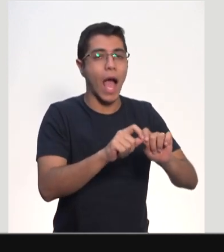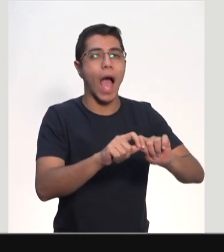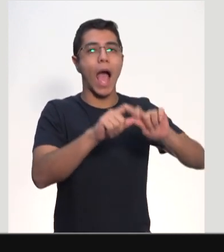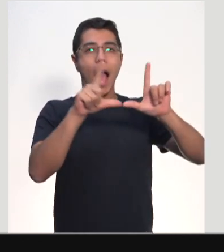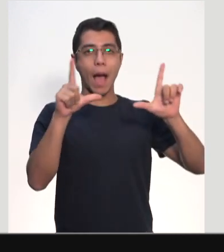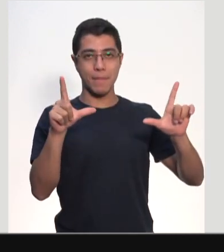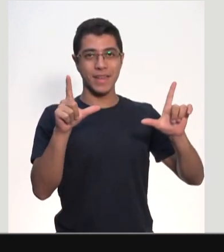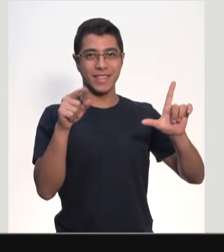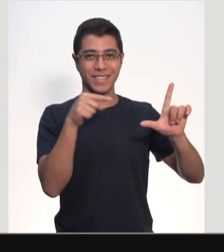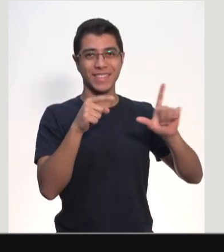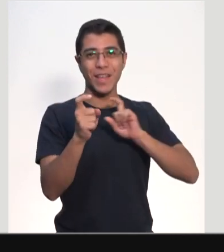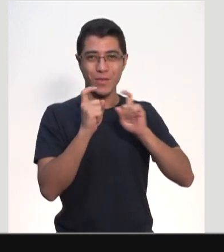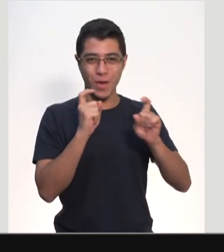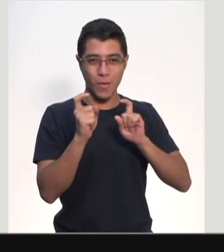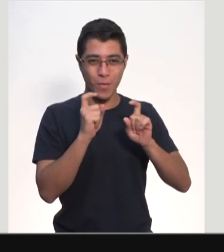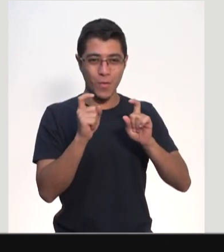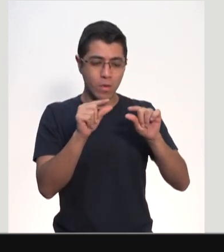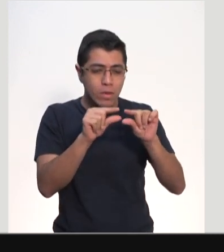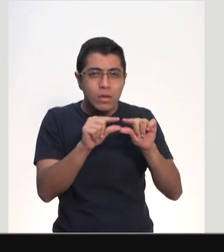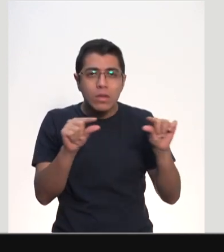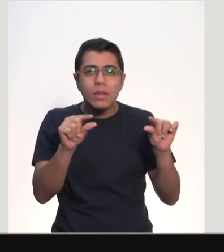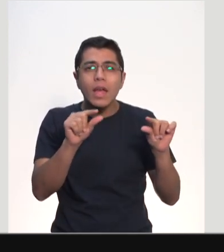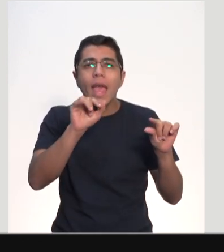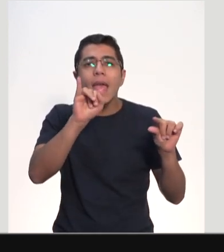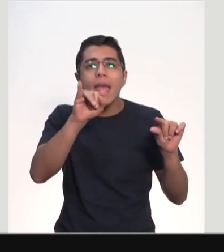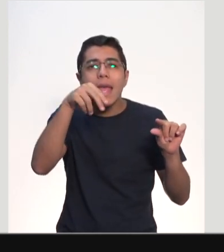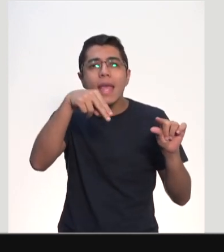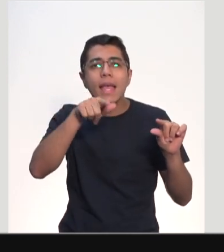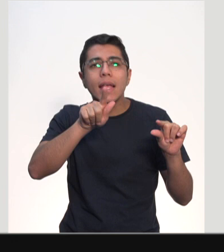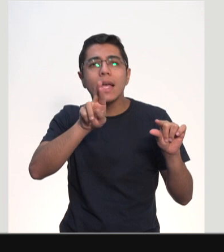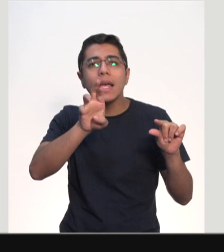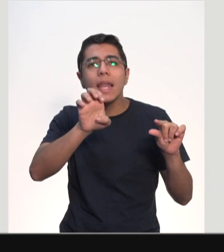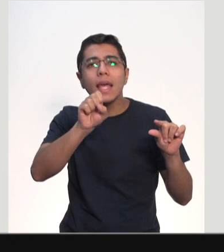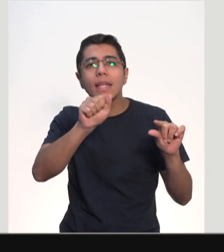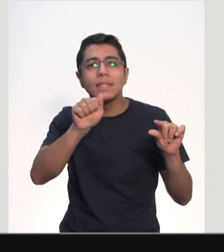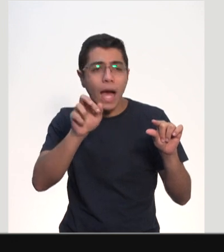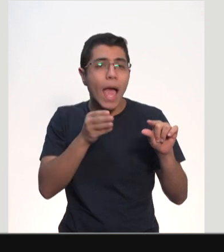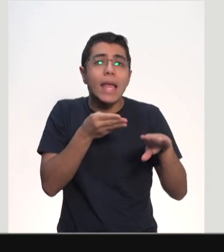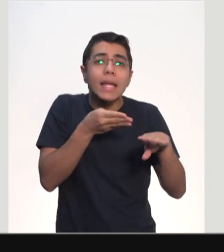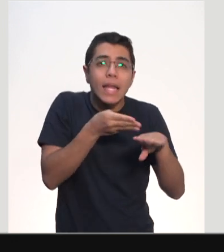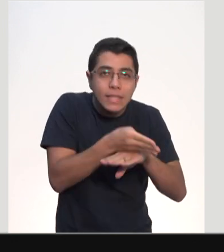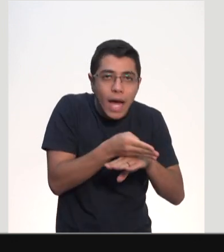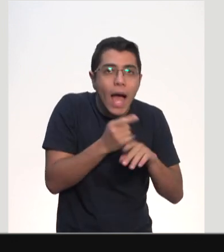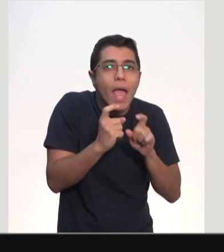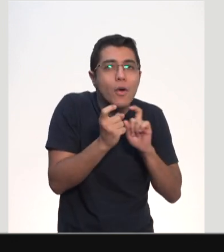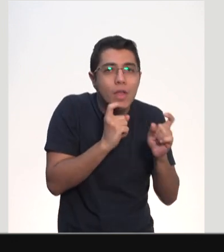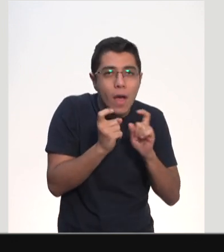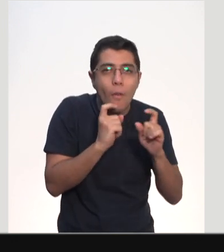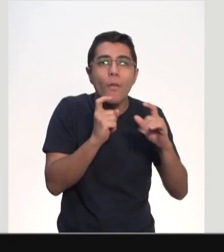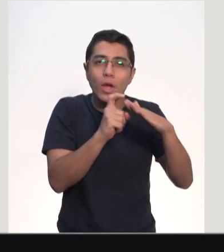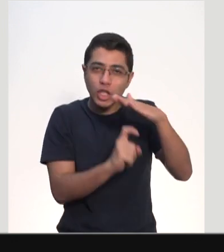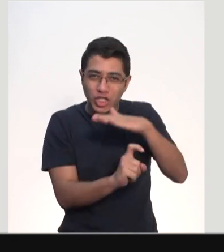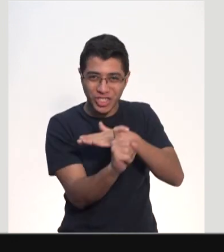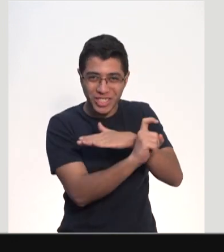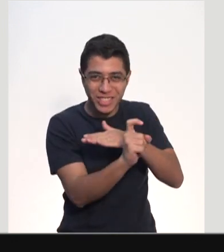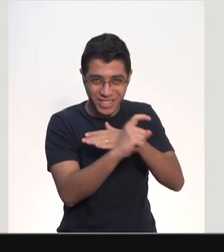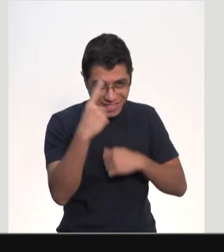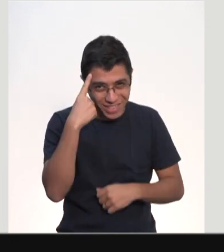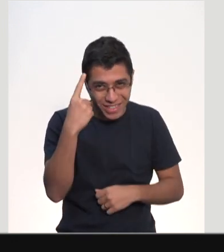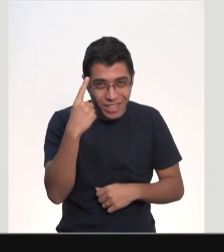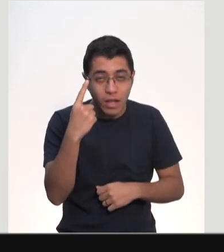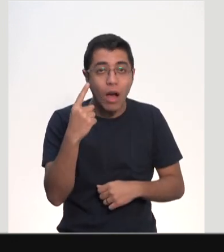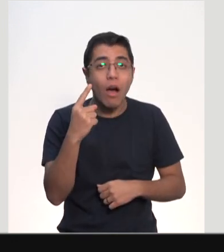Aqui, onde ele aparece ingressar em reunião do Microsoft Teams, não vai aparecer para vocês, mas clicando com o botão